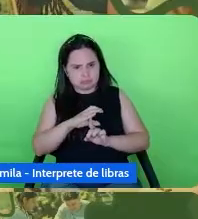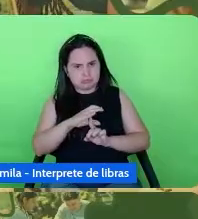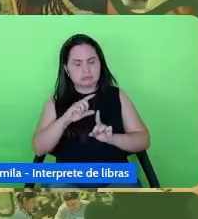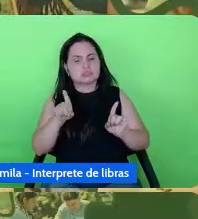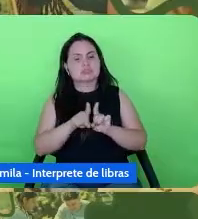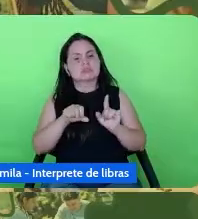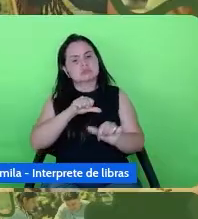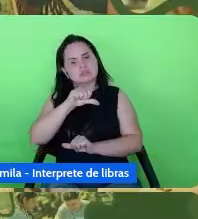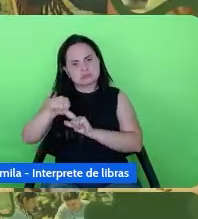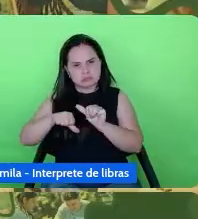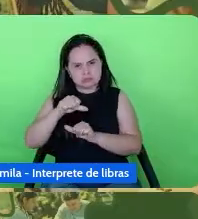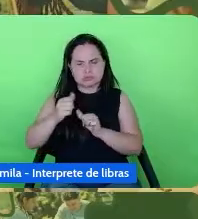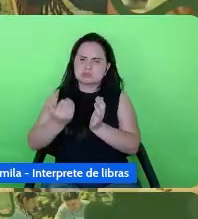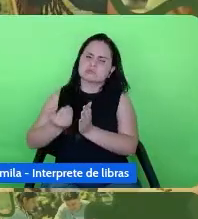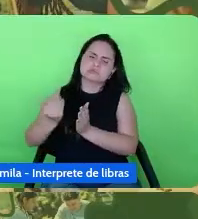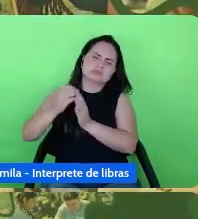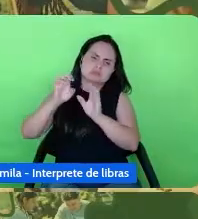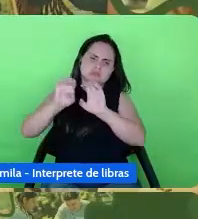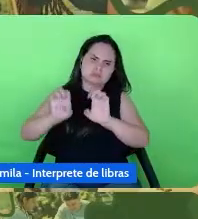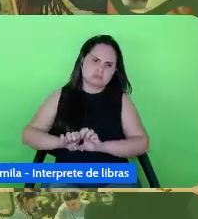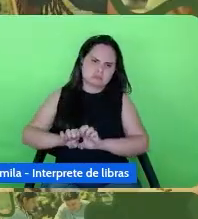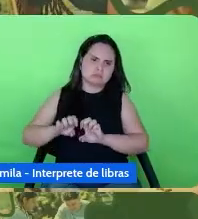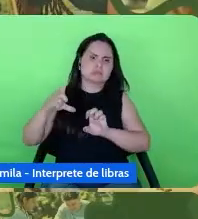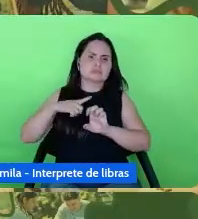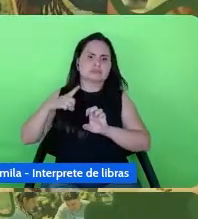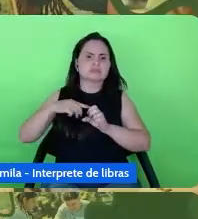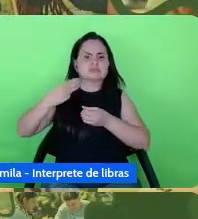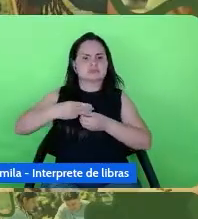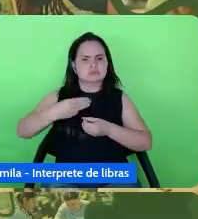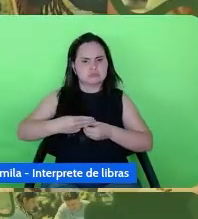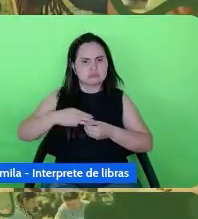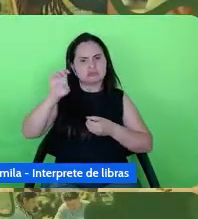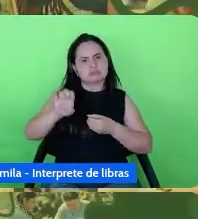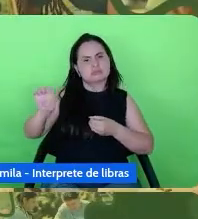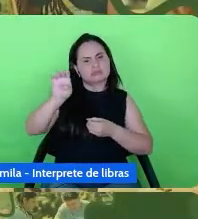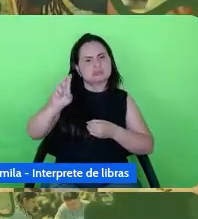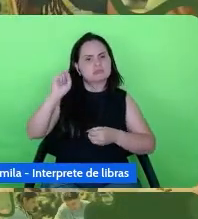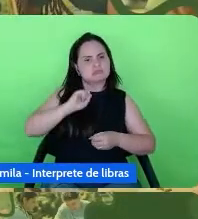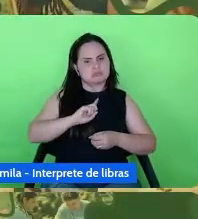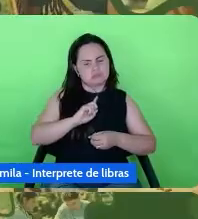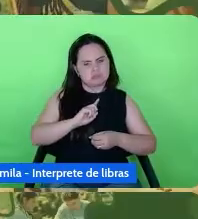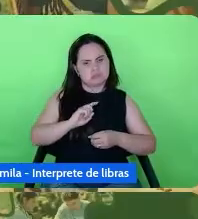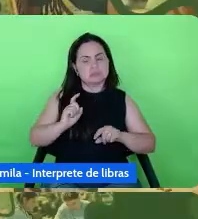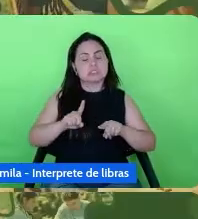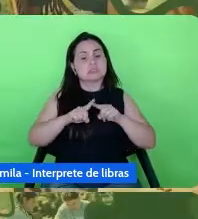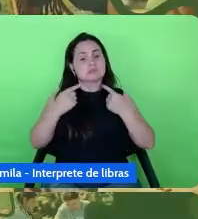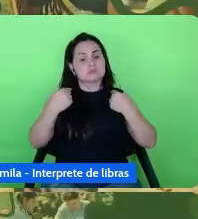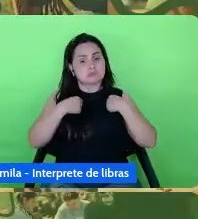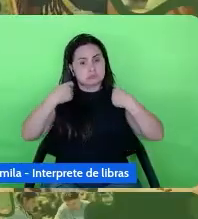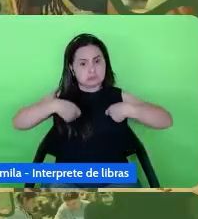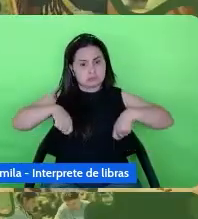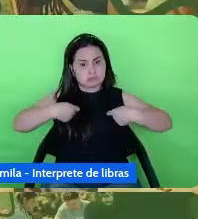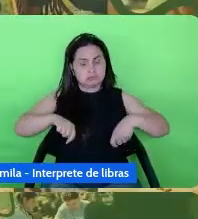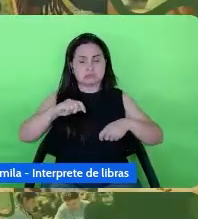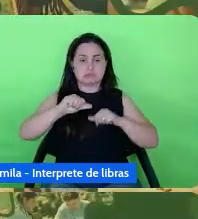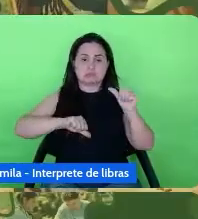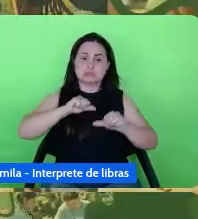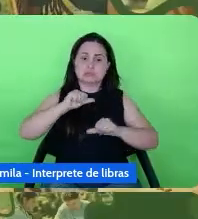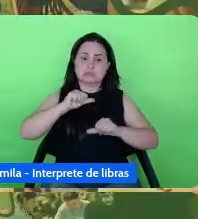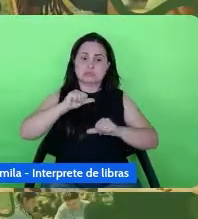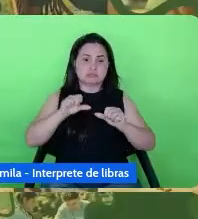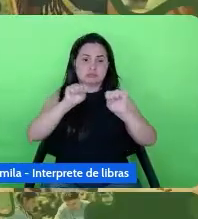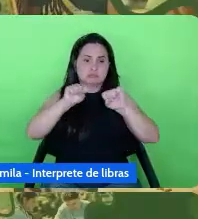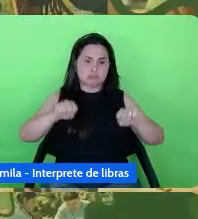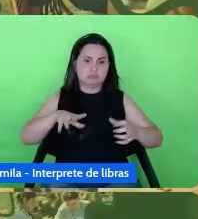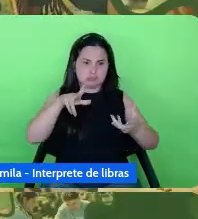uma ação mais estrutural, que abranja o município, o estado de Minas Gerais. E eu tenho que ter uma mudança no sistema mundo.